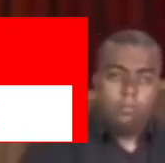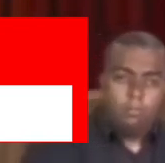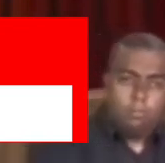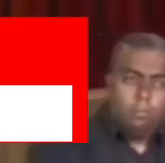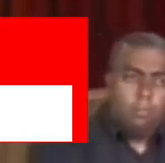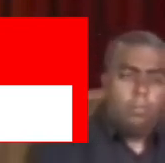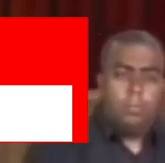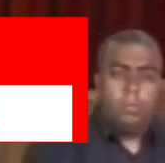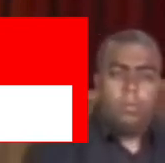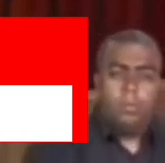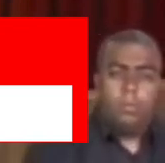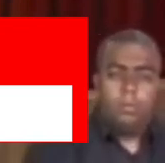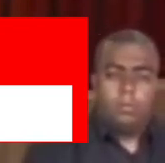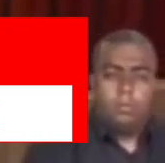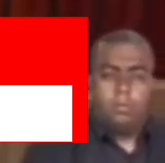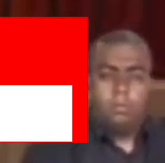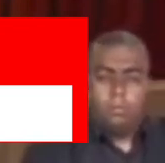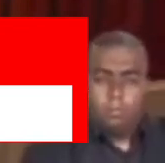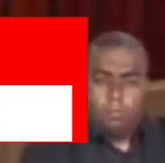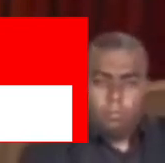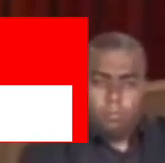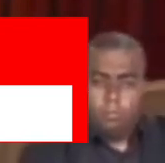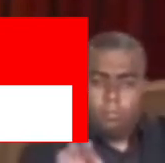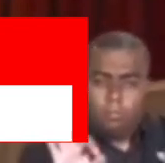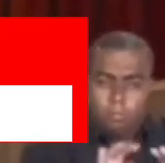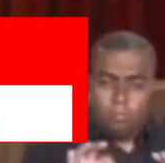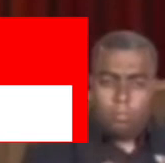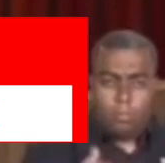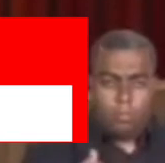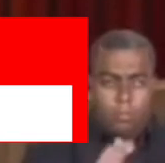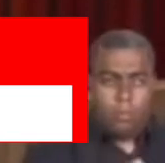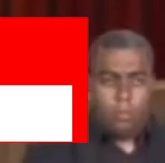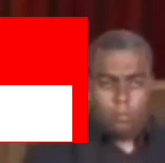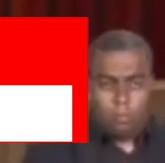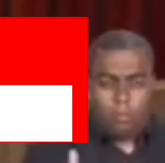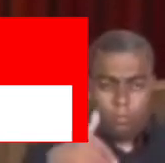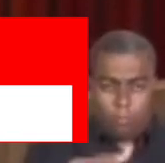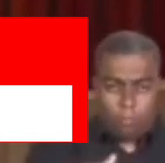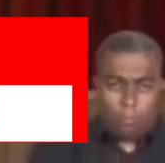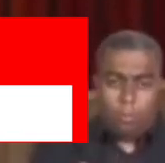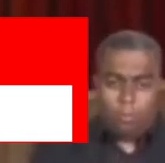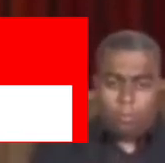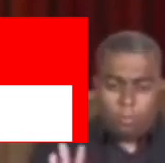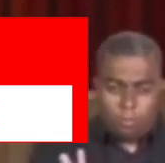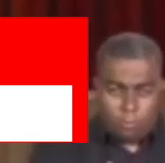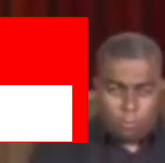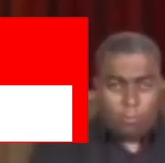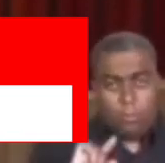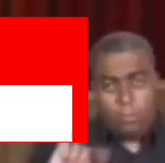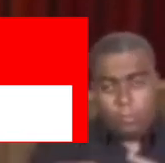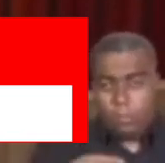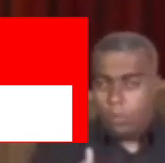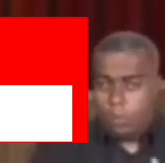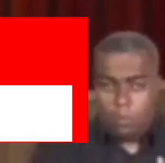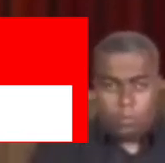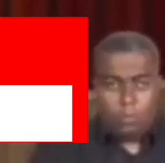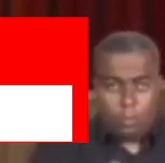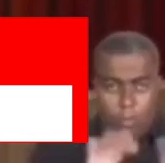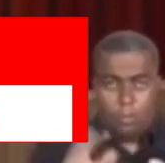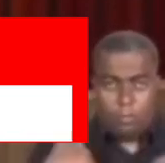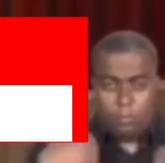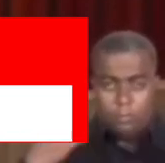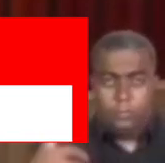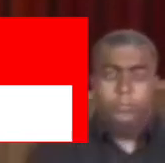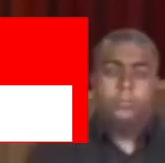caso, ministro André Ramos Tavares, falou sobre os indícios de fraude na cota de gênero nas últimas eleições municipais